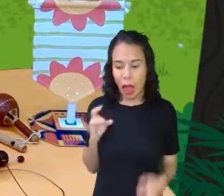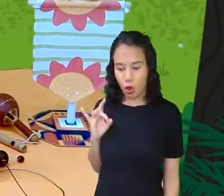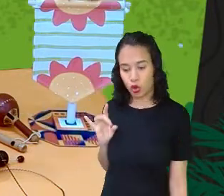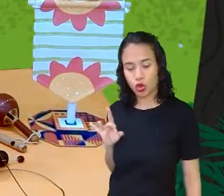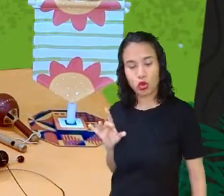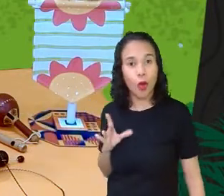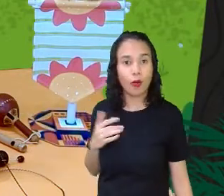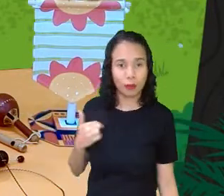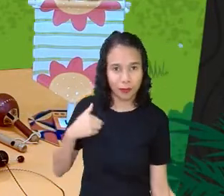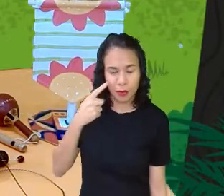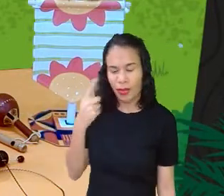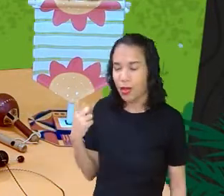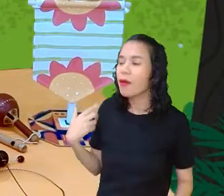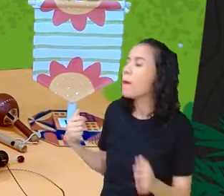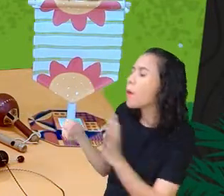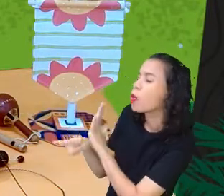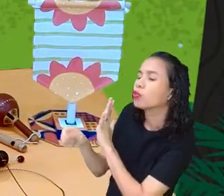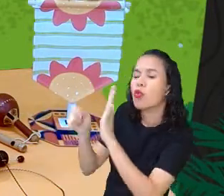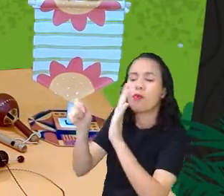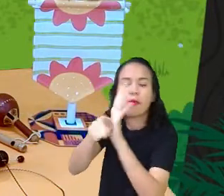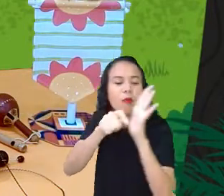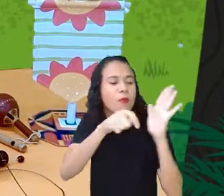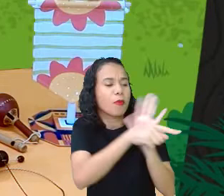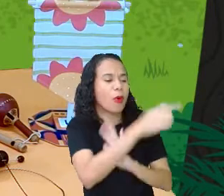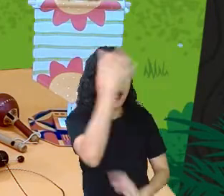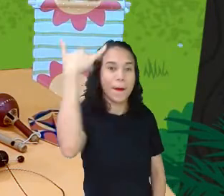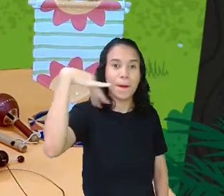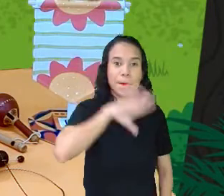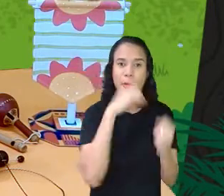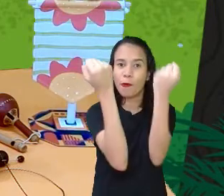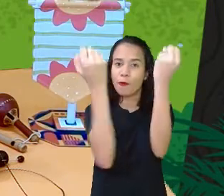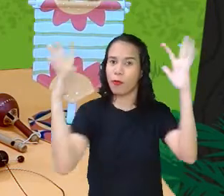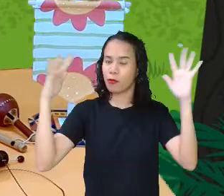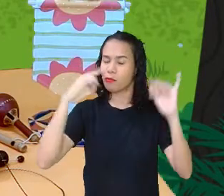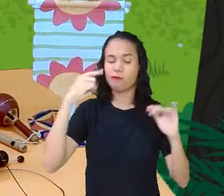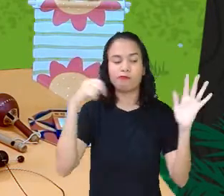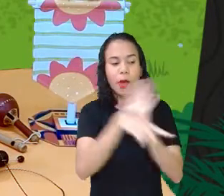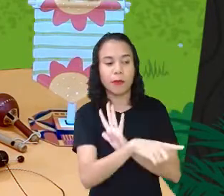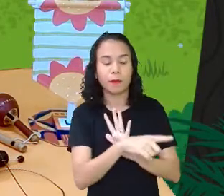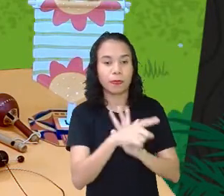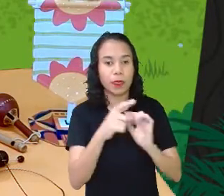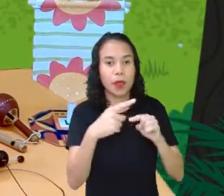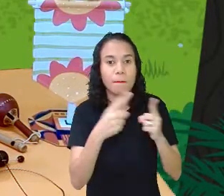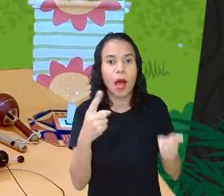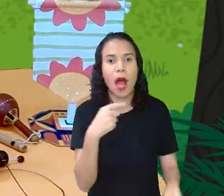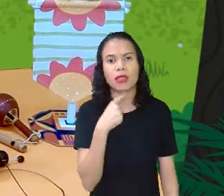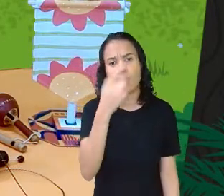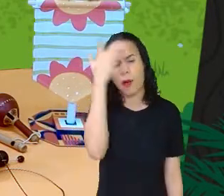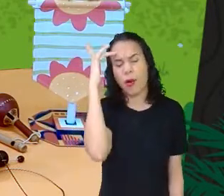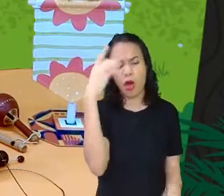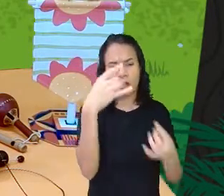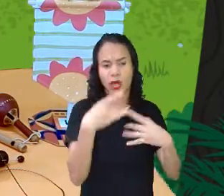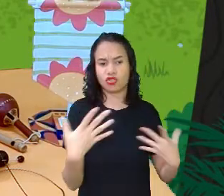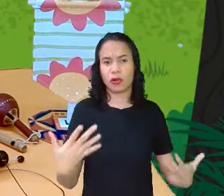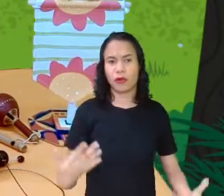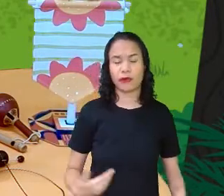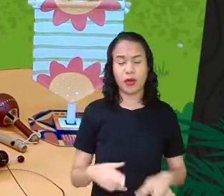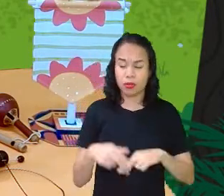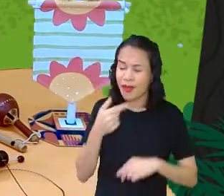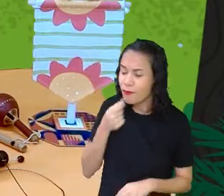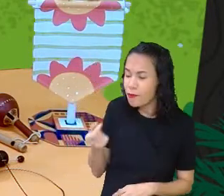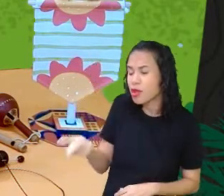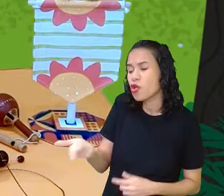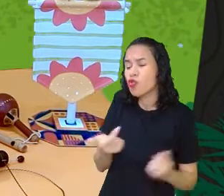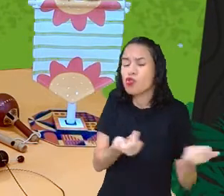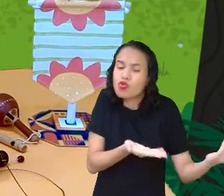sozinho. Saiu perguntando a todo mundo na aldeia, todo mundo ele perguntava. Só que ninguém deixava. Kaluanã era muito